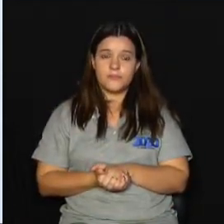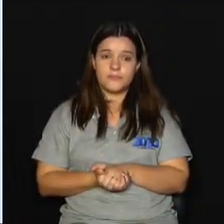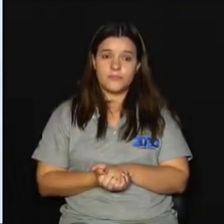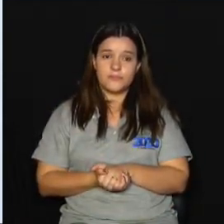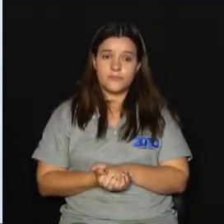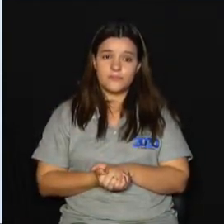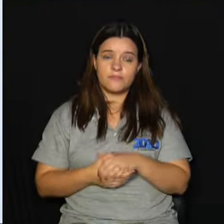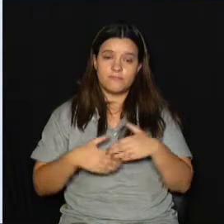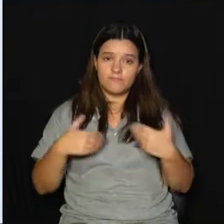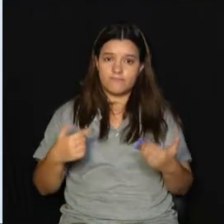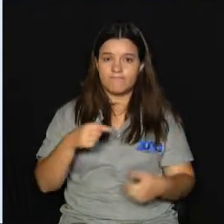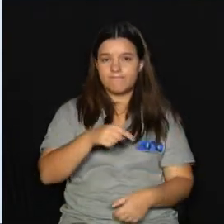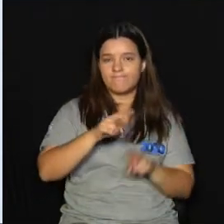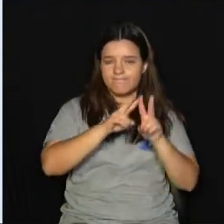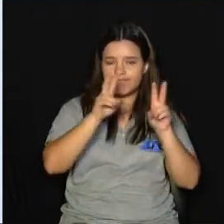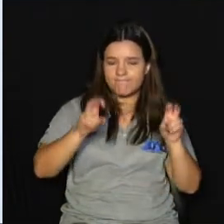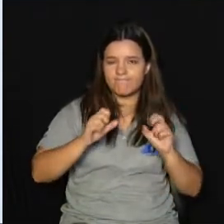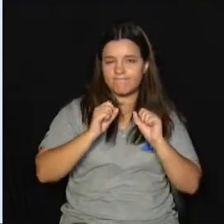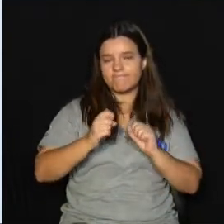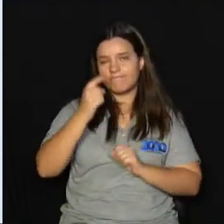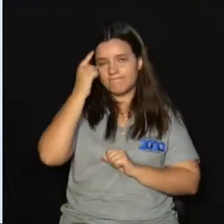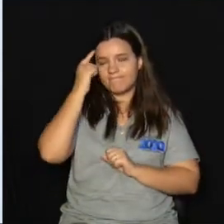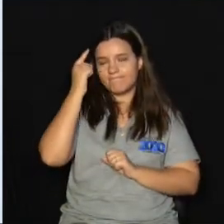e com base nisso a gente pode falar que